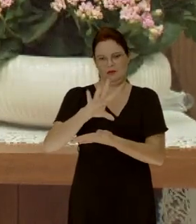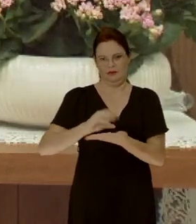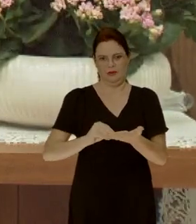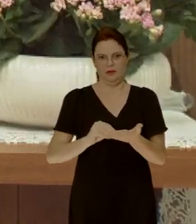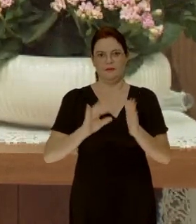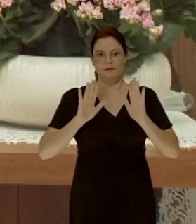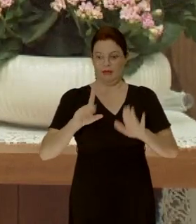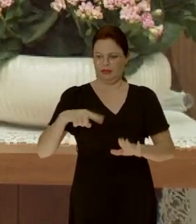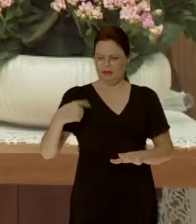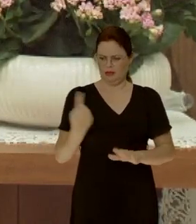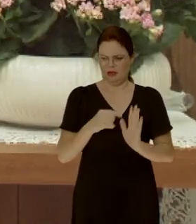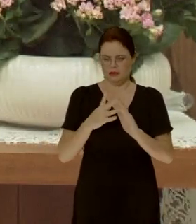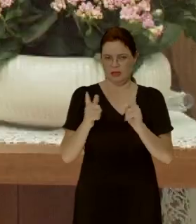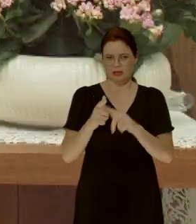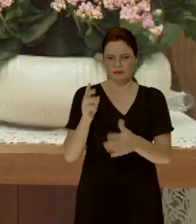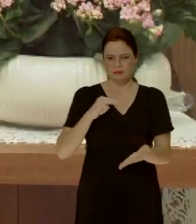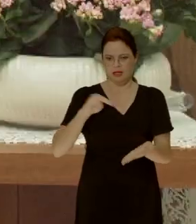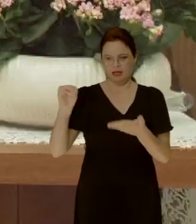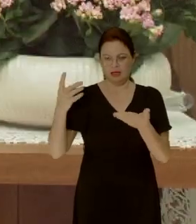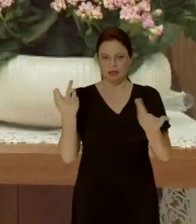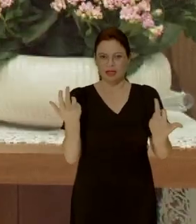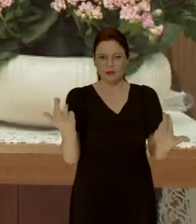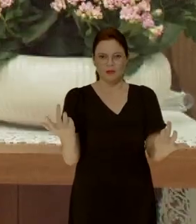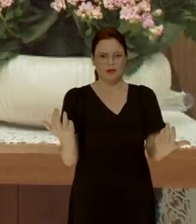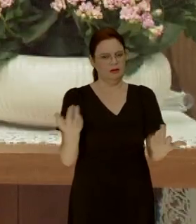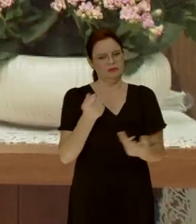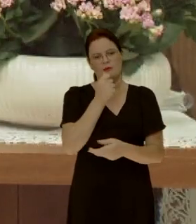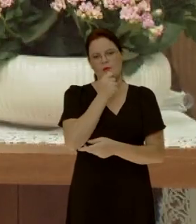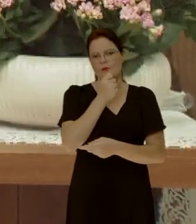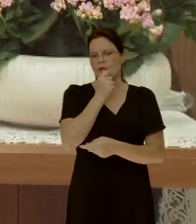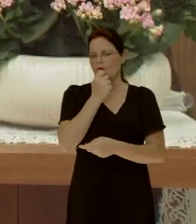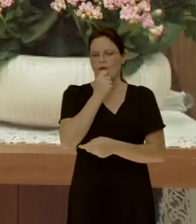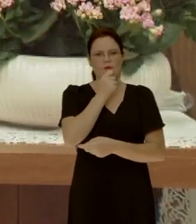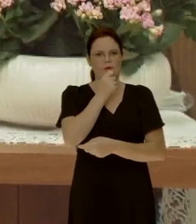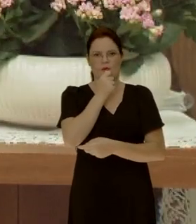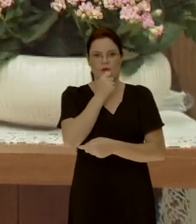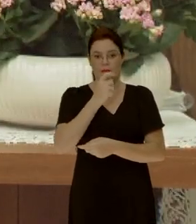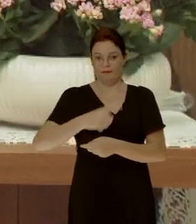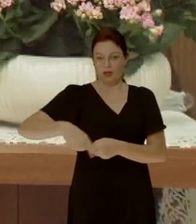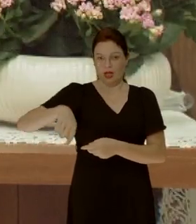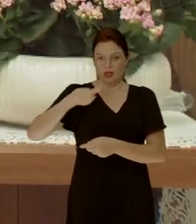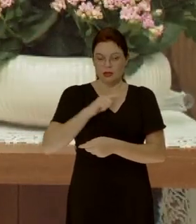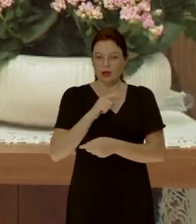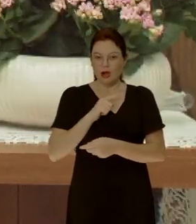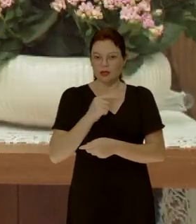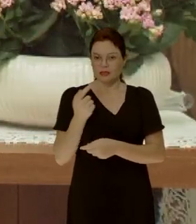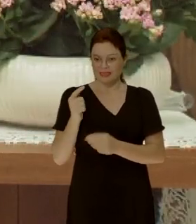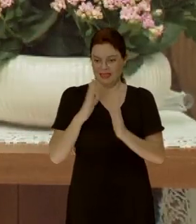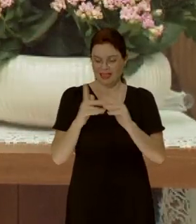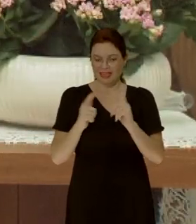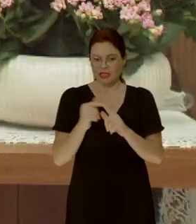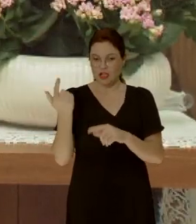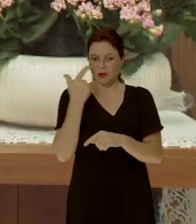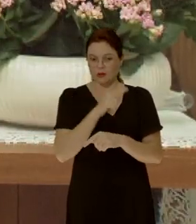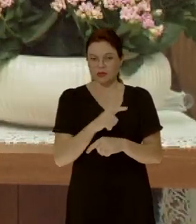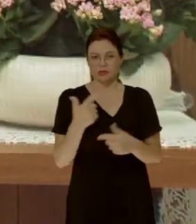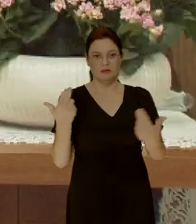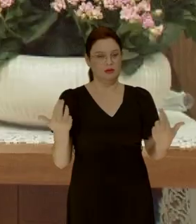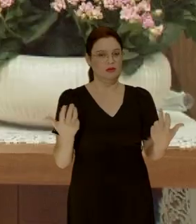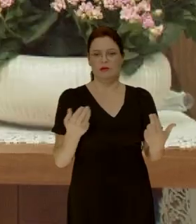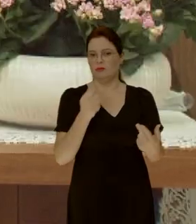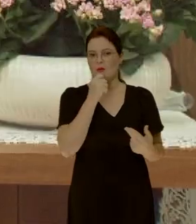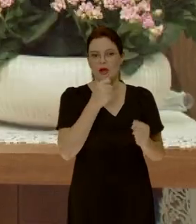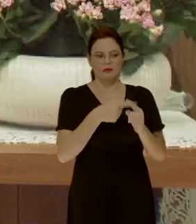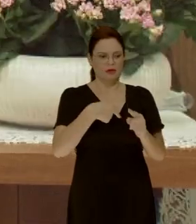ainda. Nós não conseguimos, como igreja, aquilo que o mundo conseguiu.